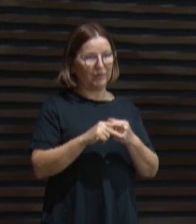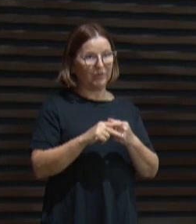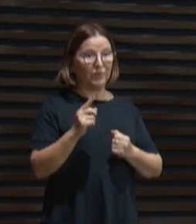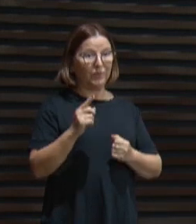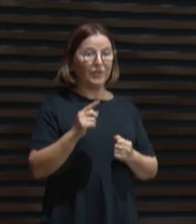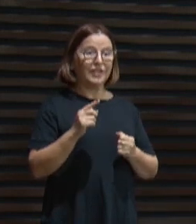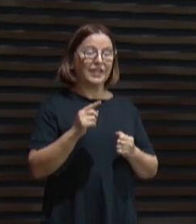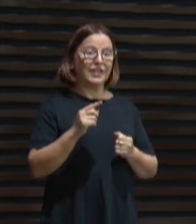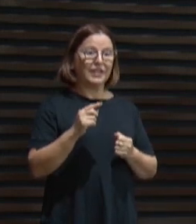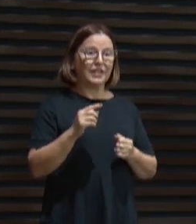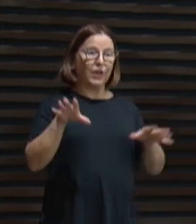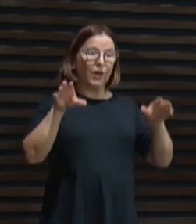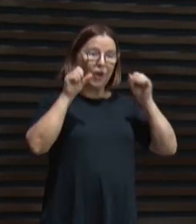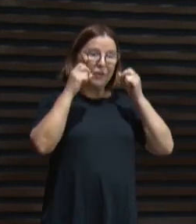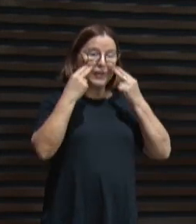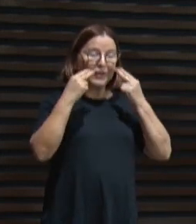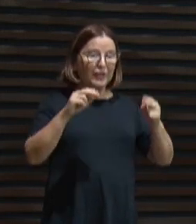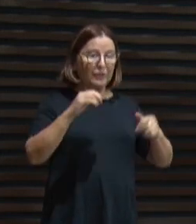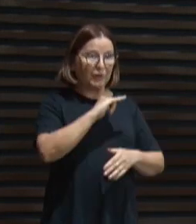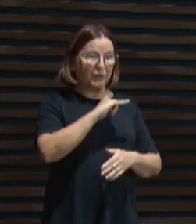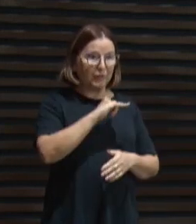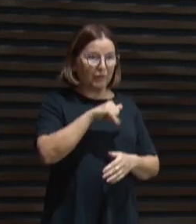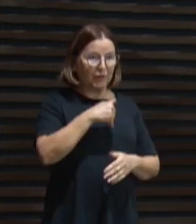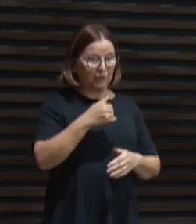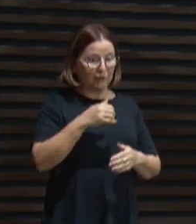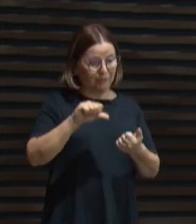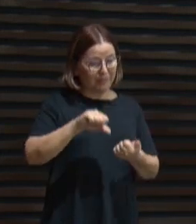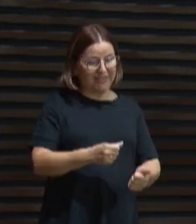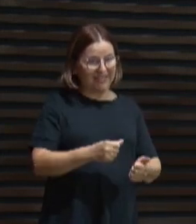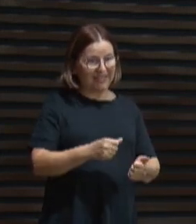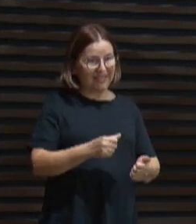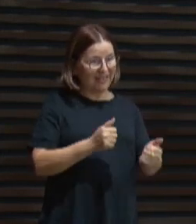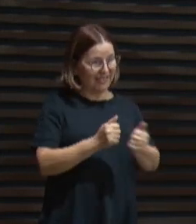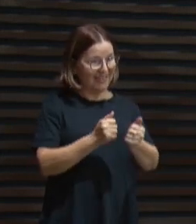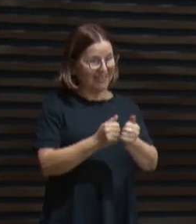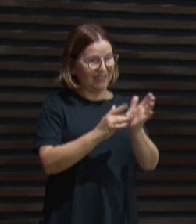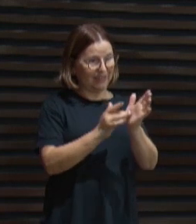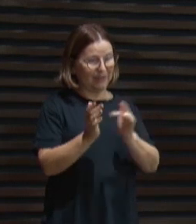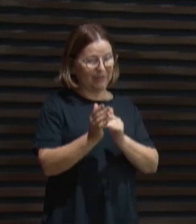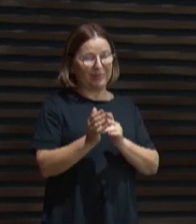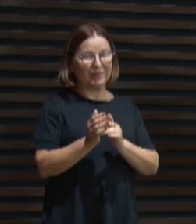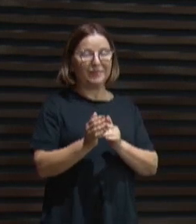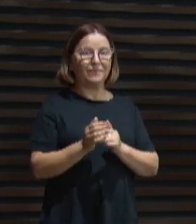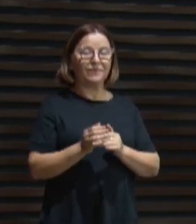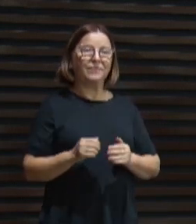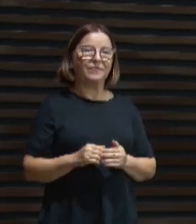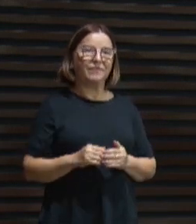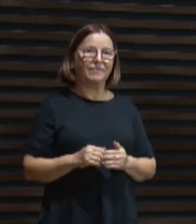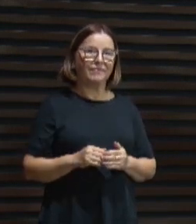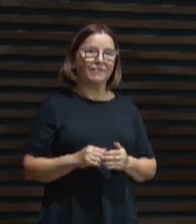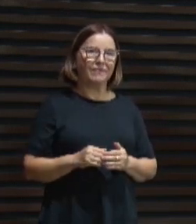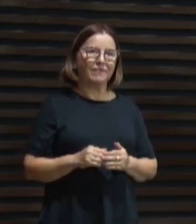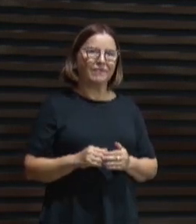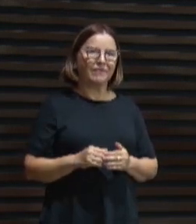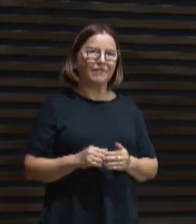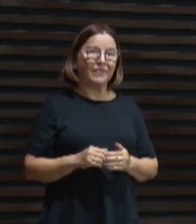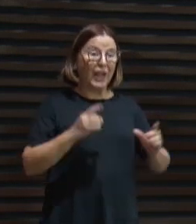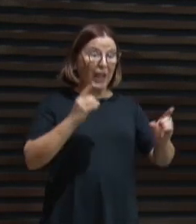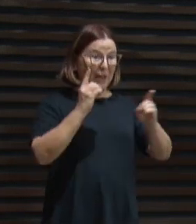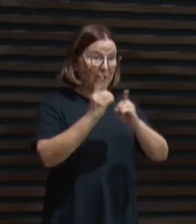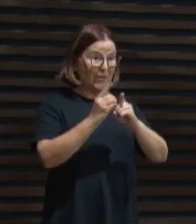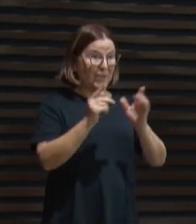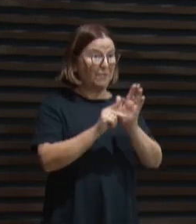de João e seguido Jesus. Ele achou primeiro o seu próprio irmão, Simão,